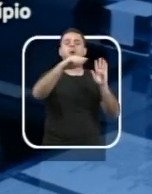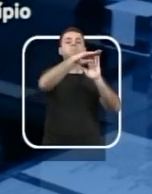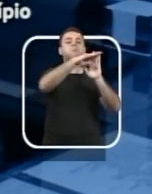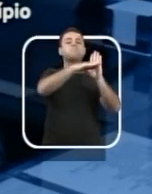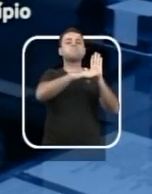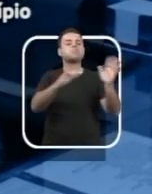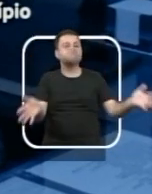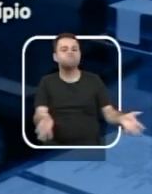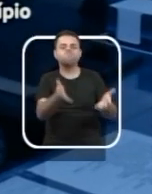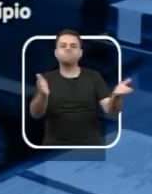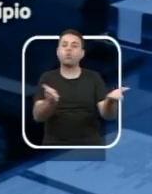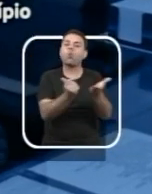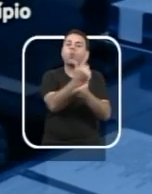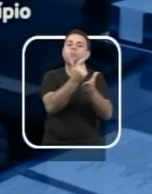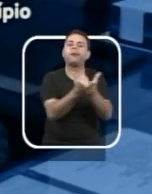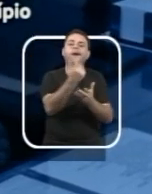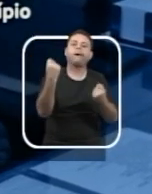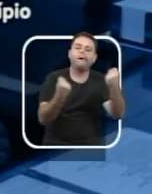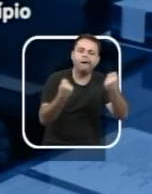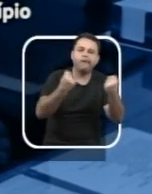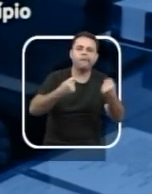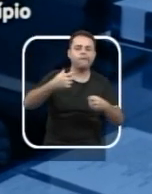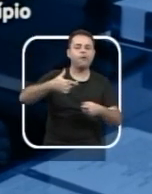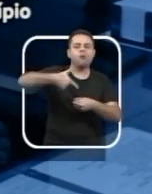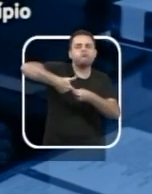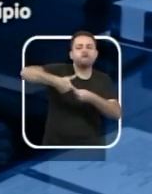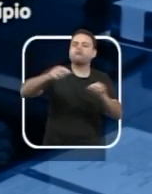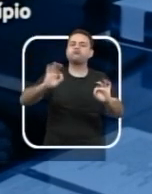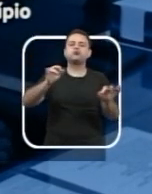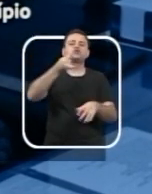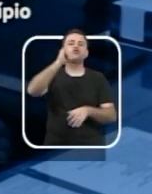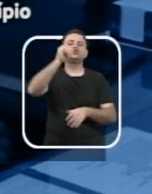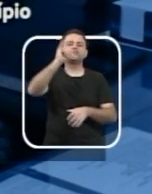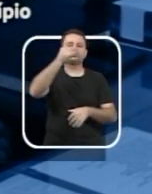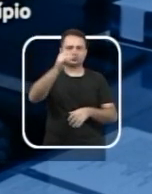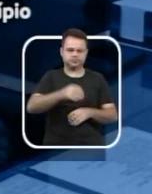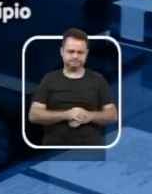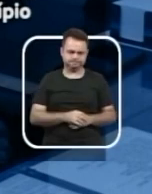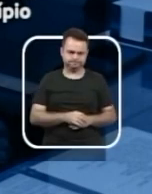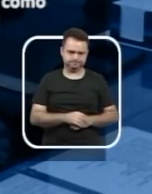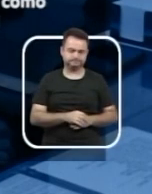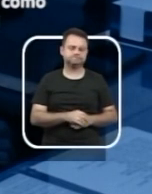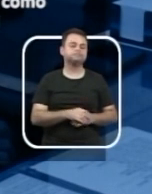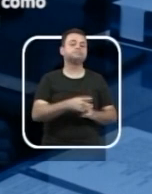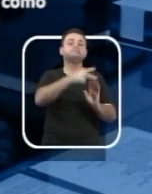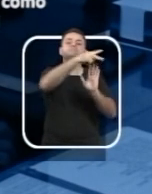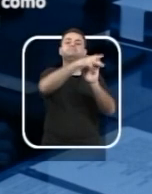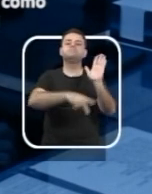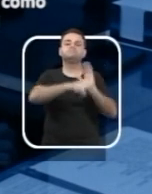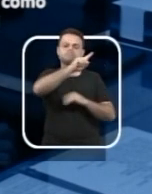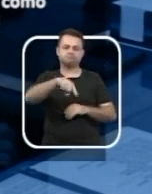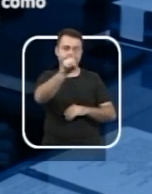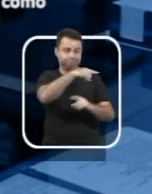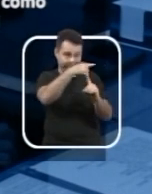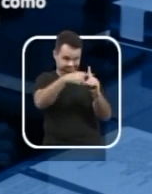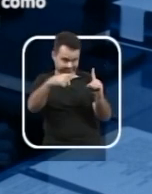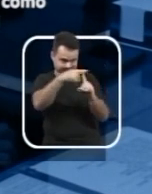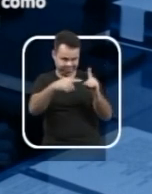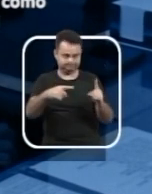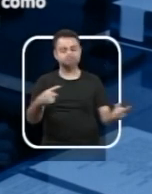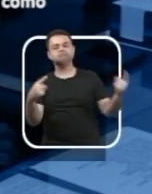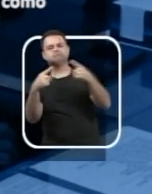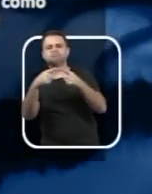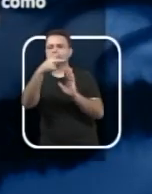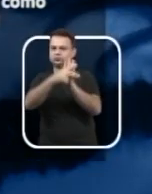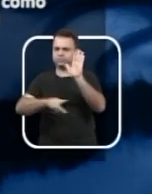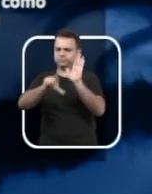municipal de incentivo ao uso de veículos elétricos e híbridos no município. Veto parcial ao projeto de lei